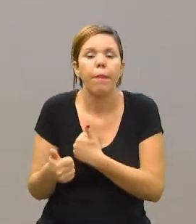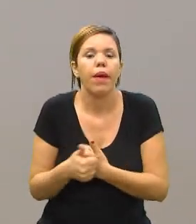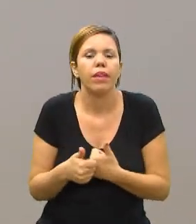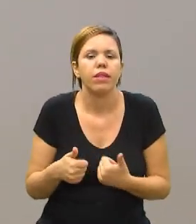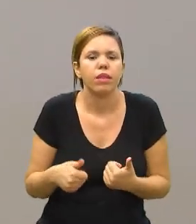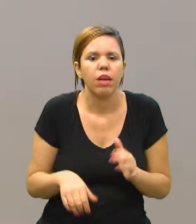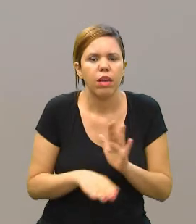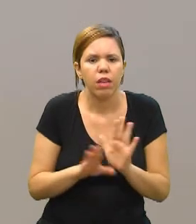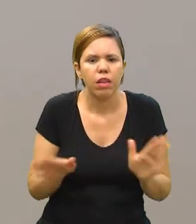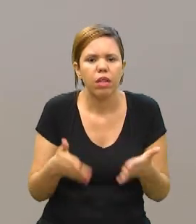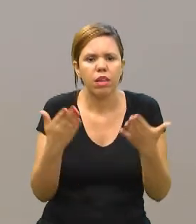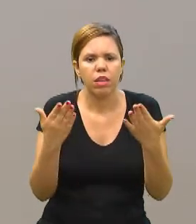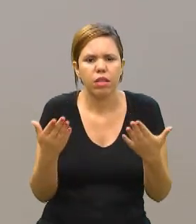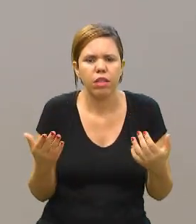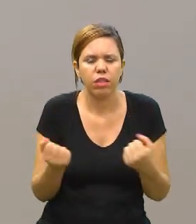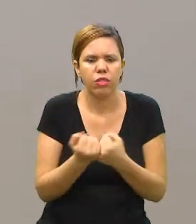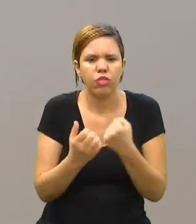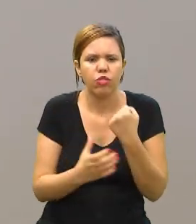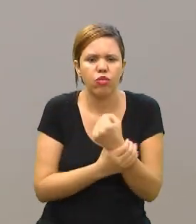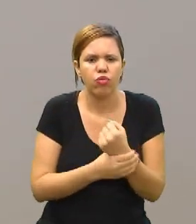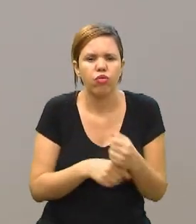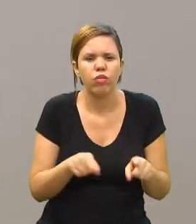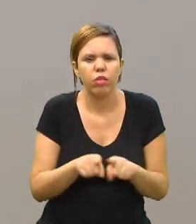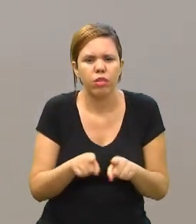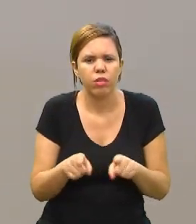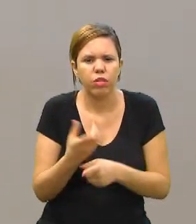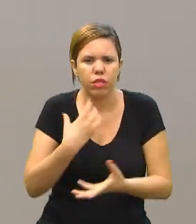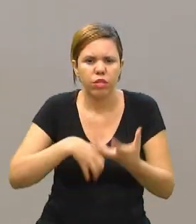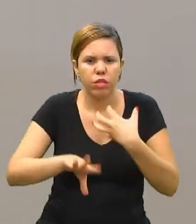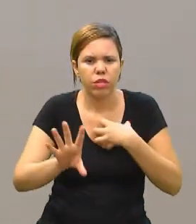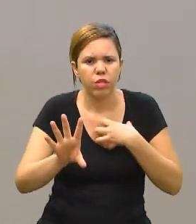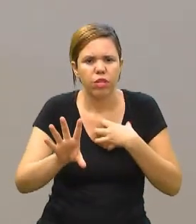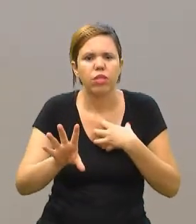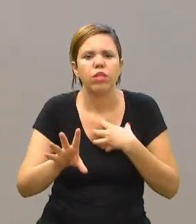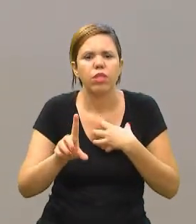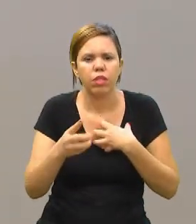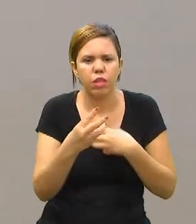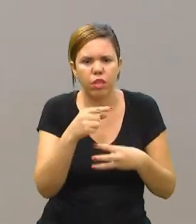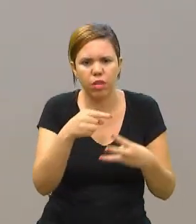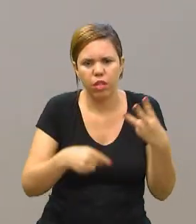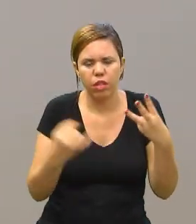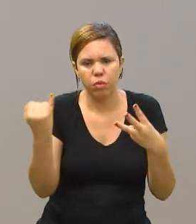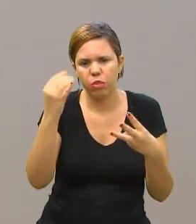que precisam dessa ajuda para se sustentar. Olhar positivo, reciprocidade e